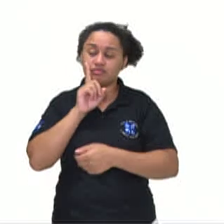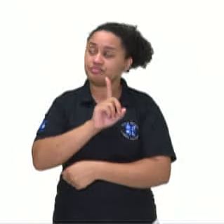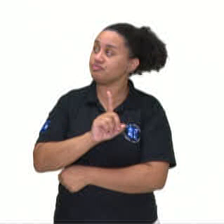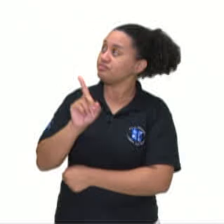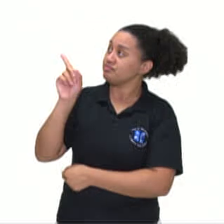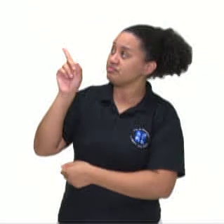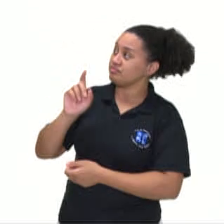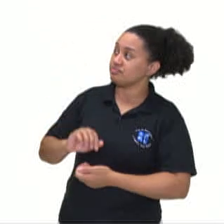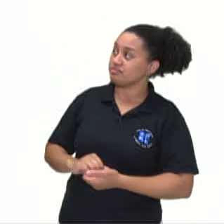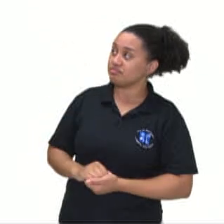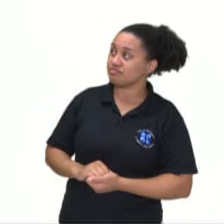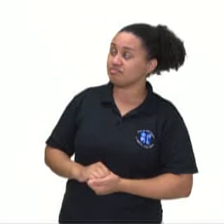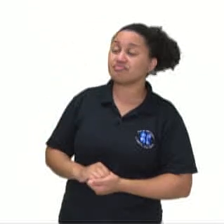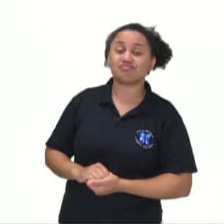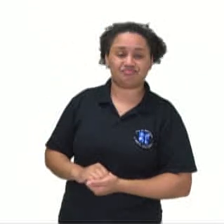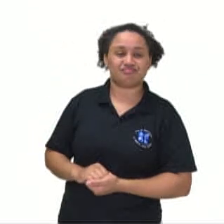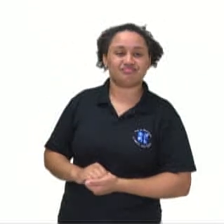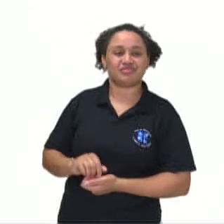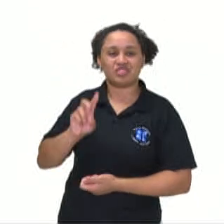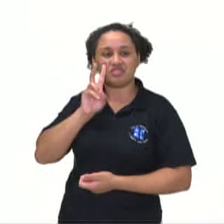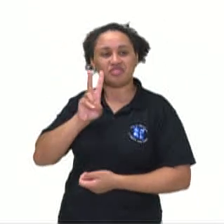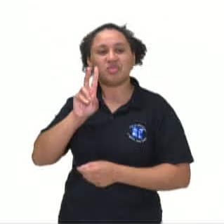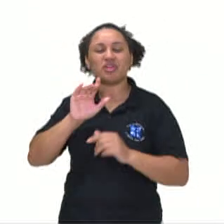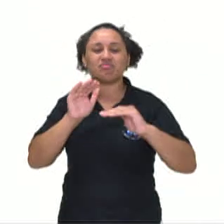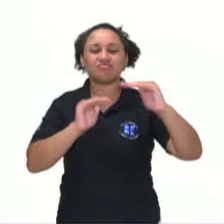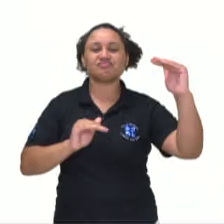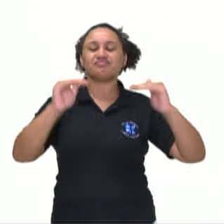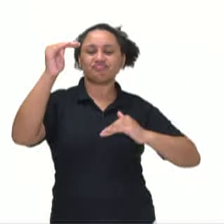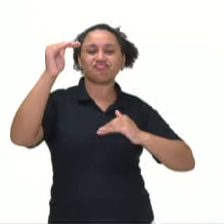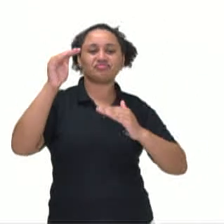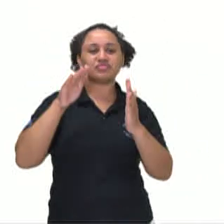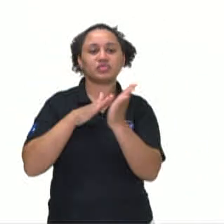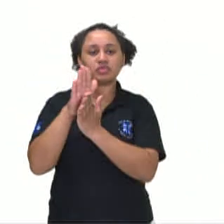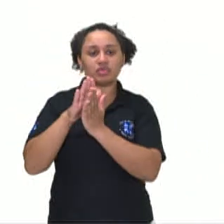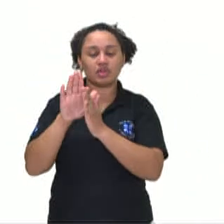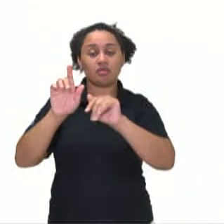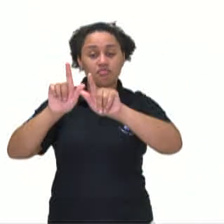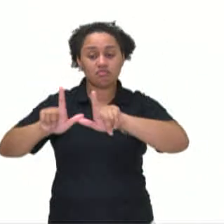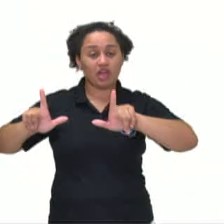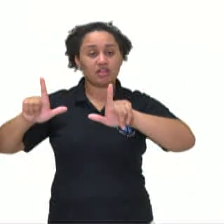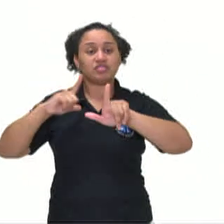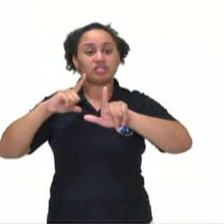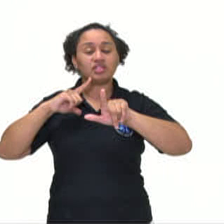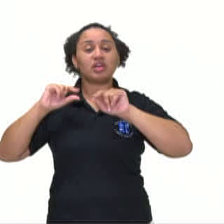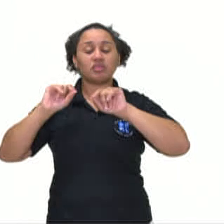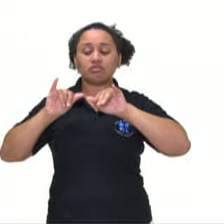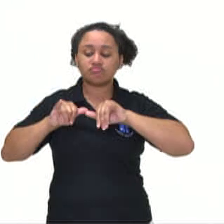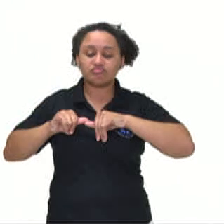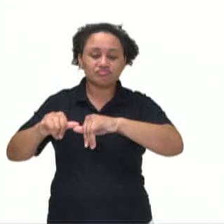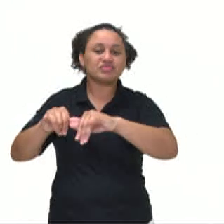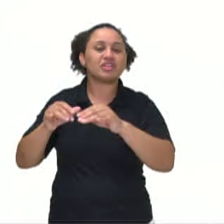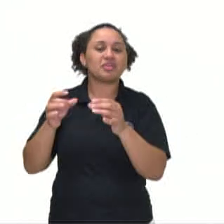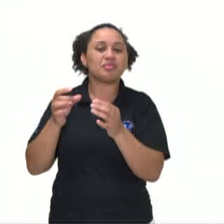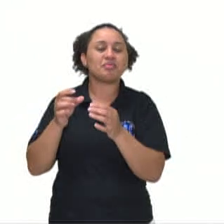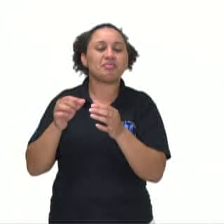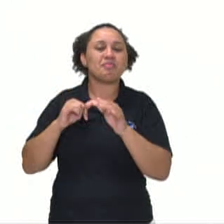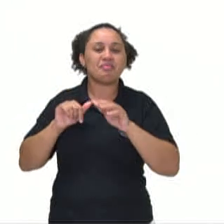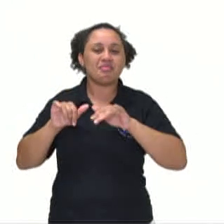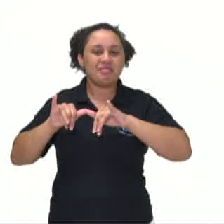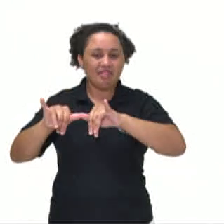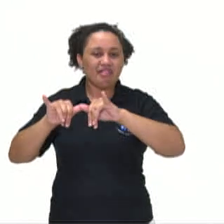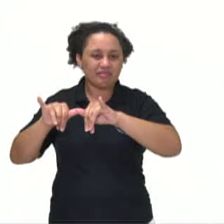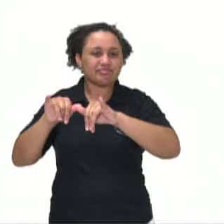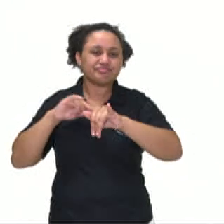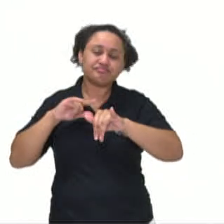das desigualdades de consumo. E a imagem que aparece do lado direito da sua tela é justamente o quê? Um carrinho de compras dentro